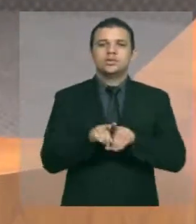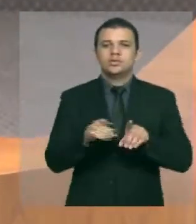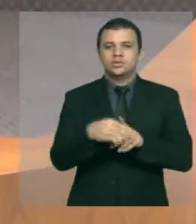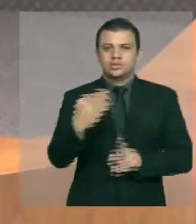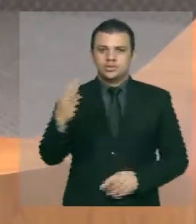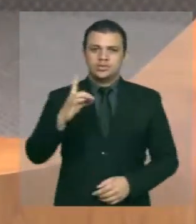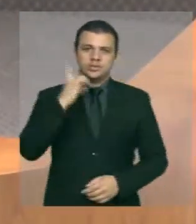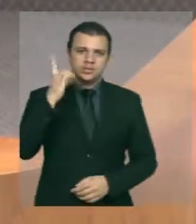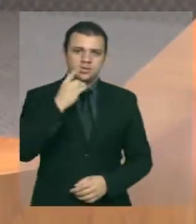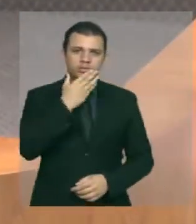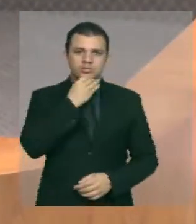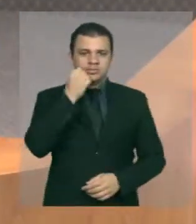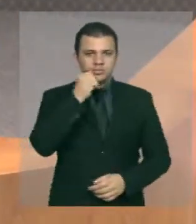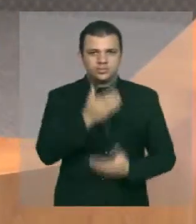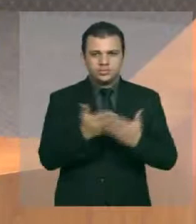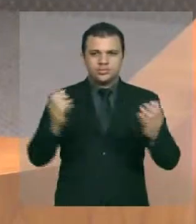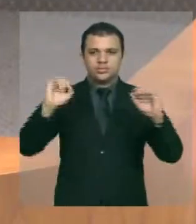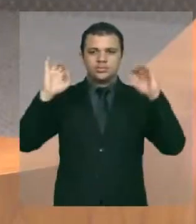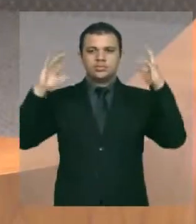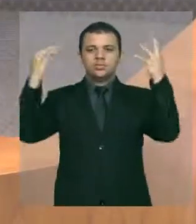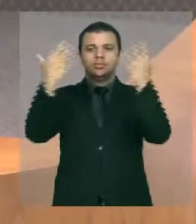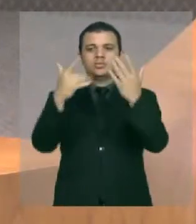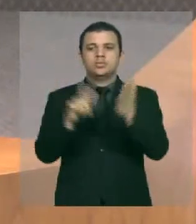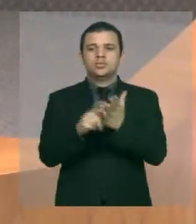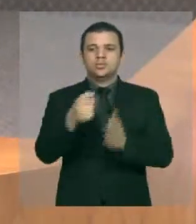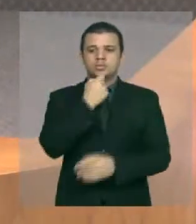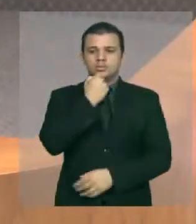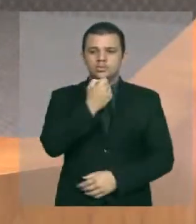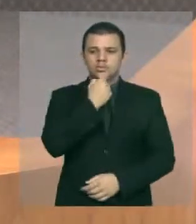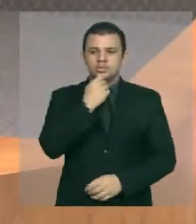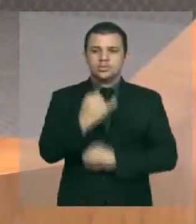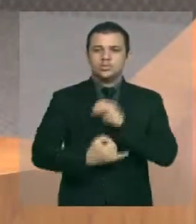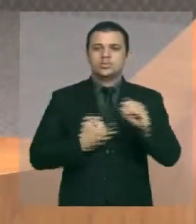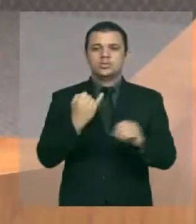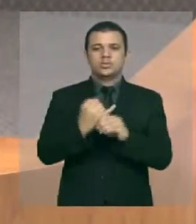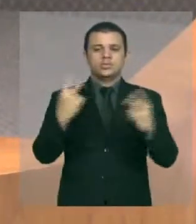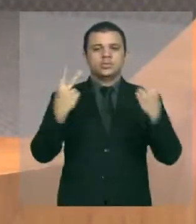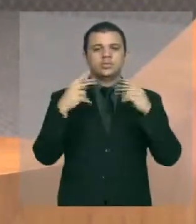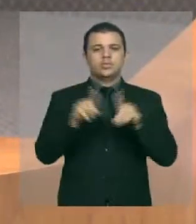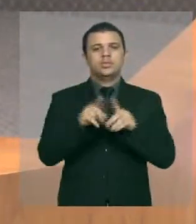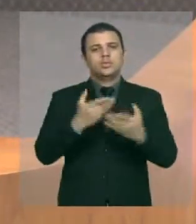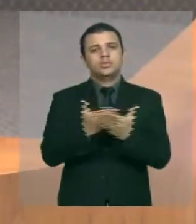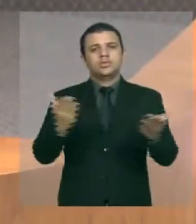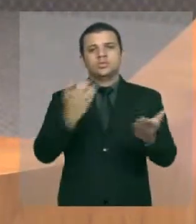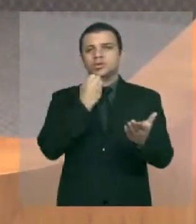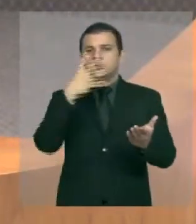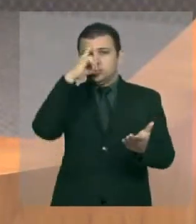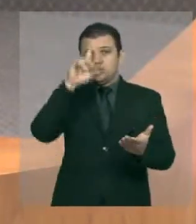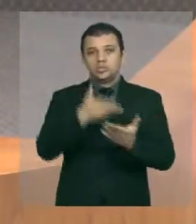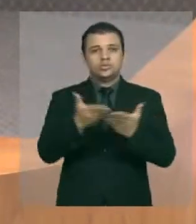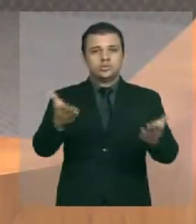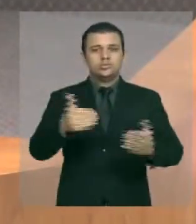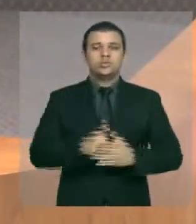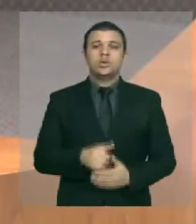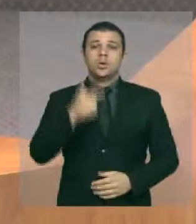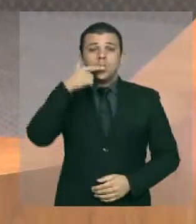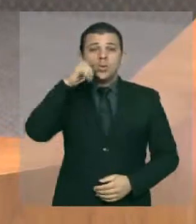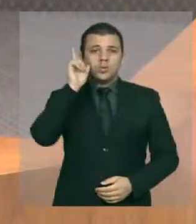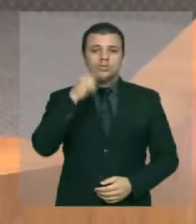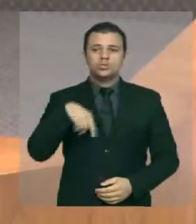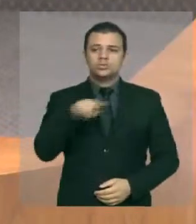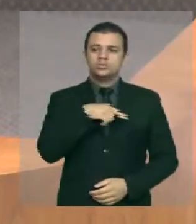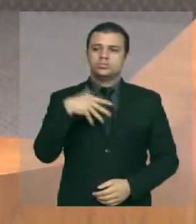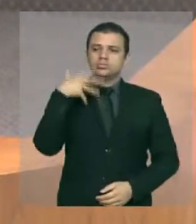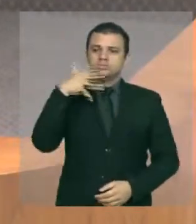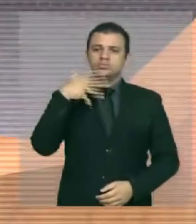é galeria imprensa internautas a todos do meu cordel Bom dia Ontem nós iriam iríamos